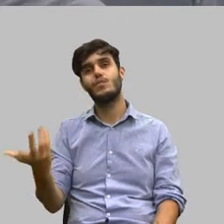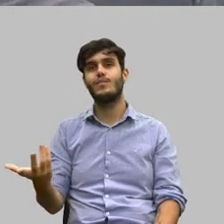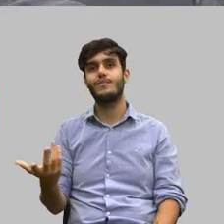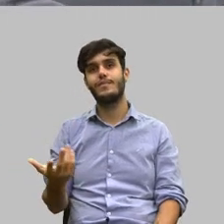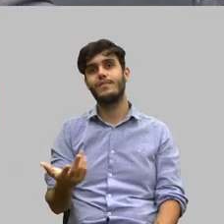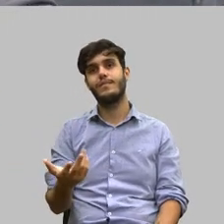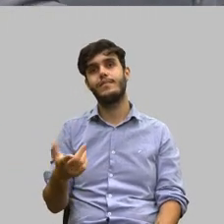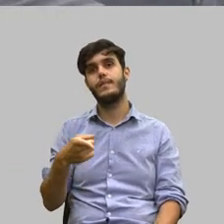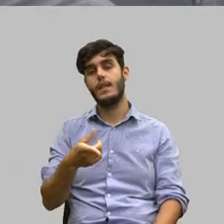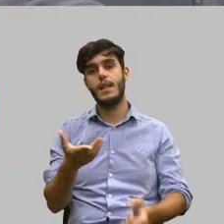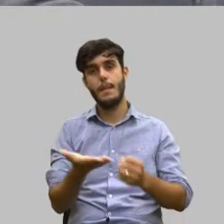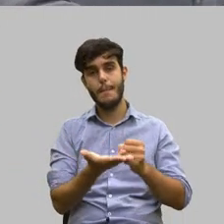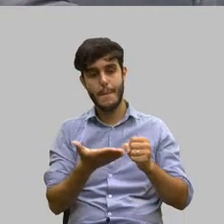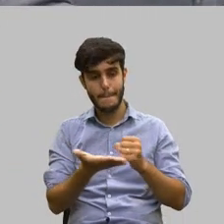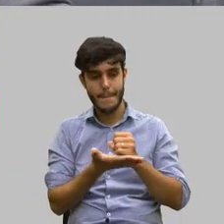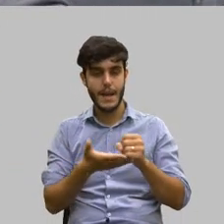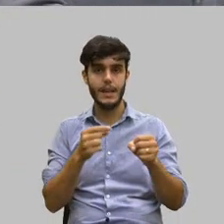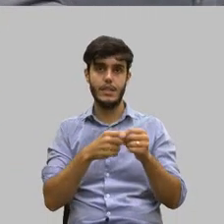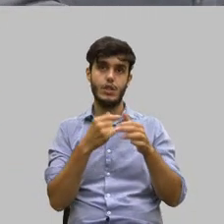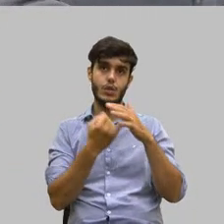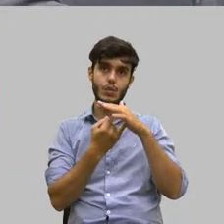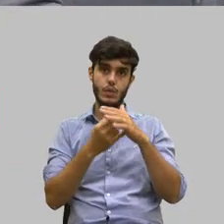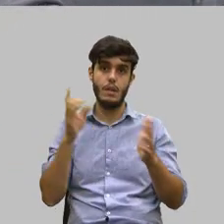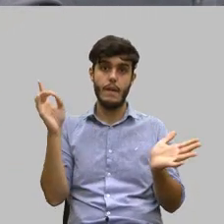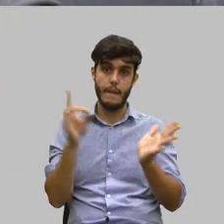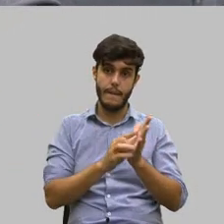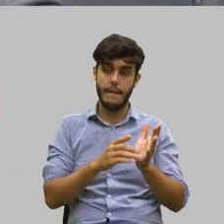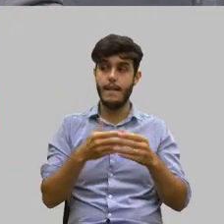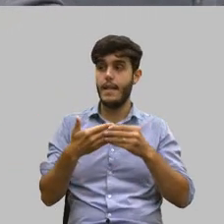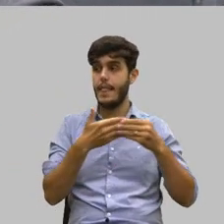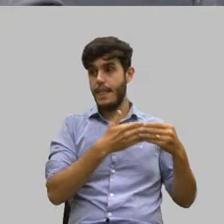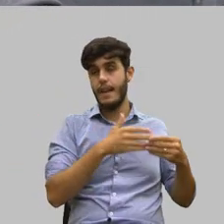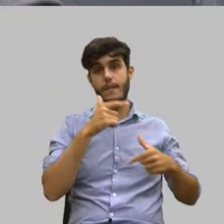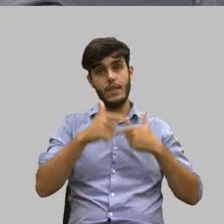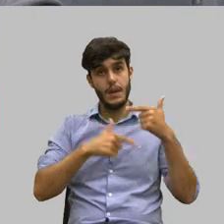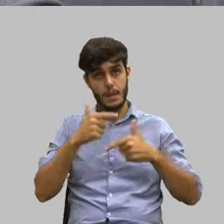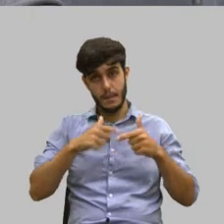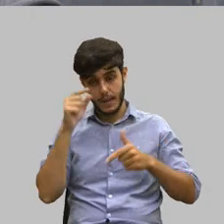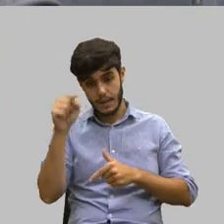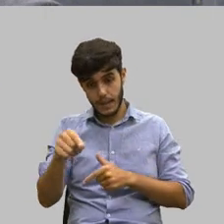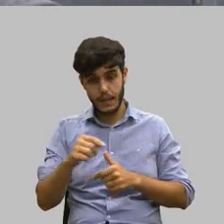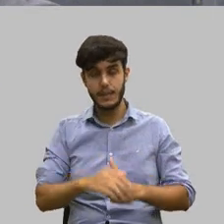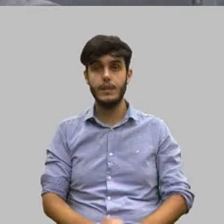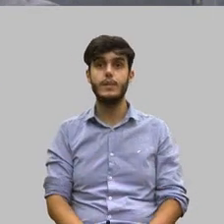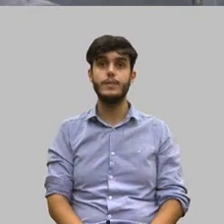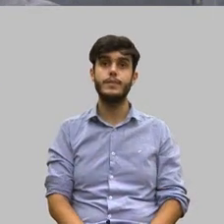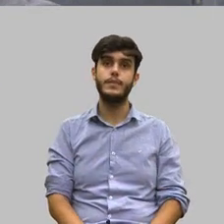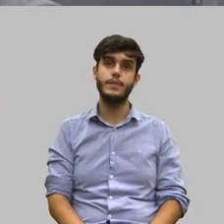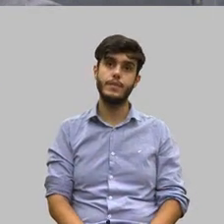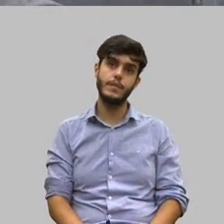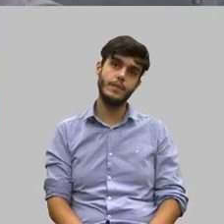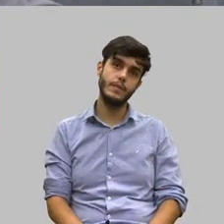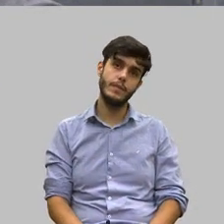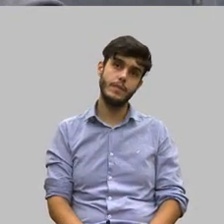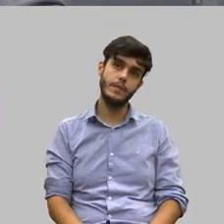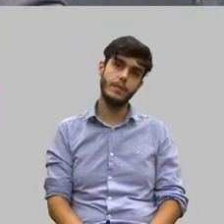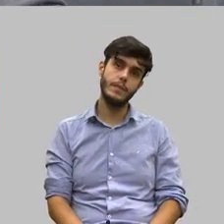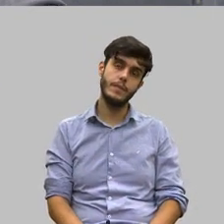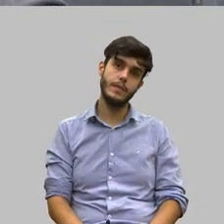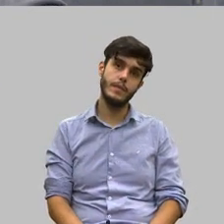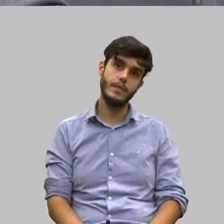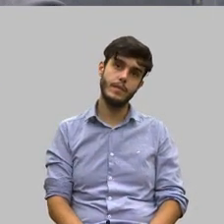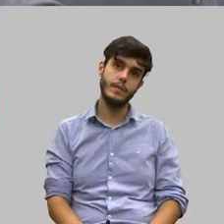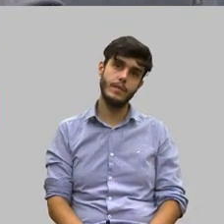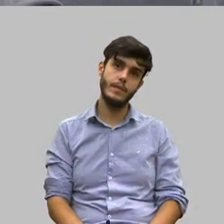instituição aquela que realmente leva o serviço à ponta da linha o vamos dizer assim